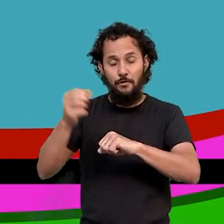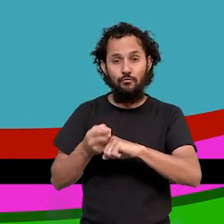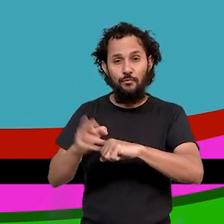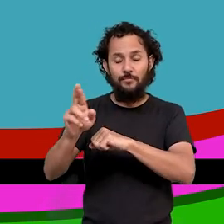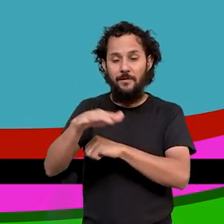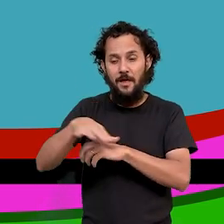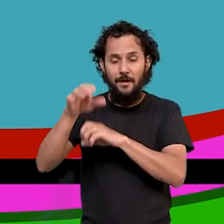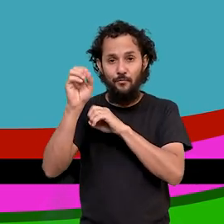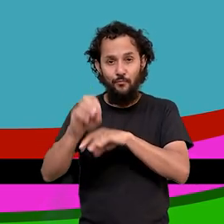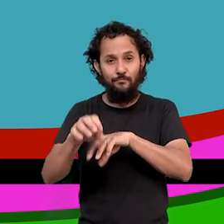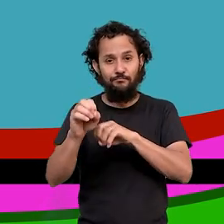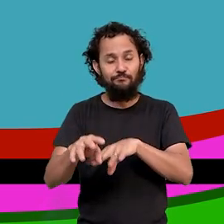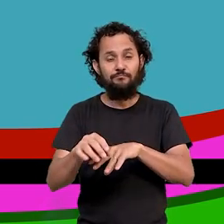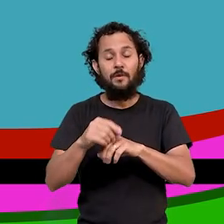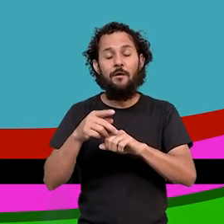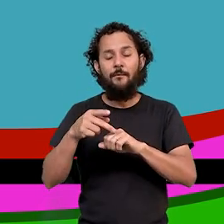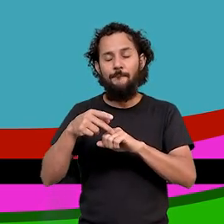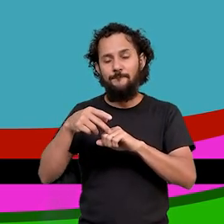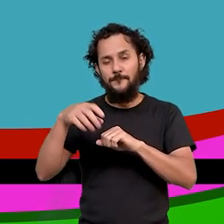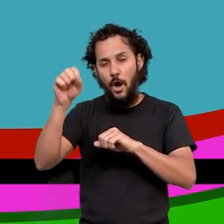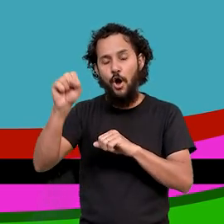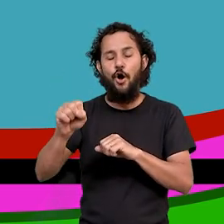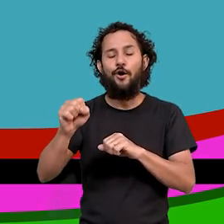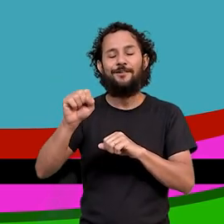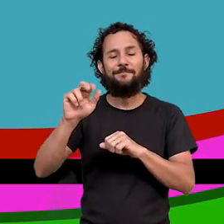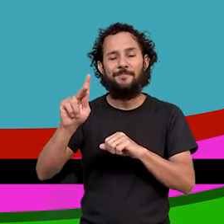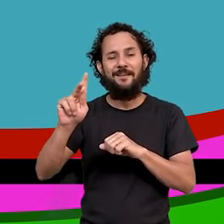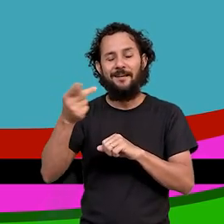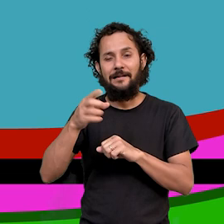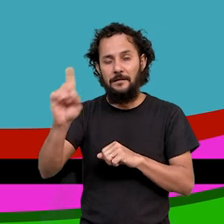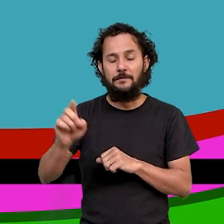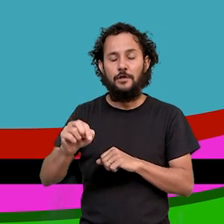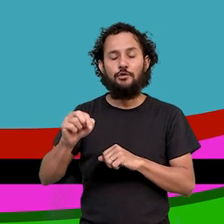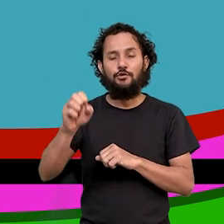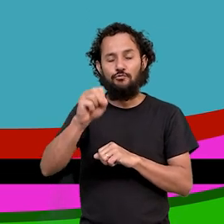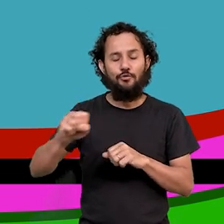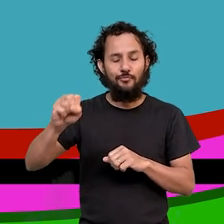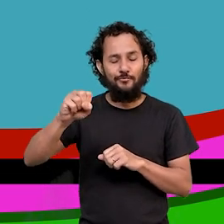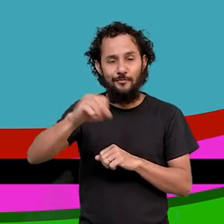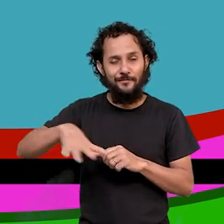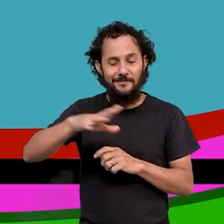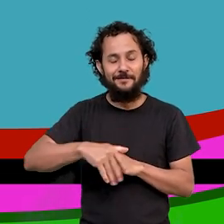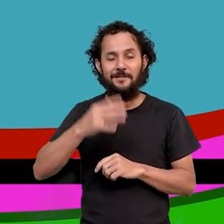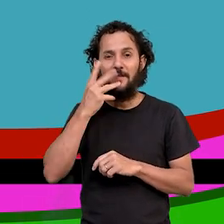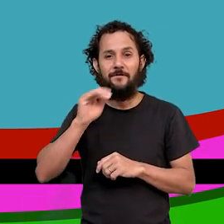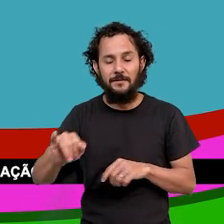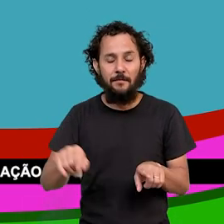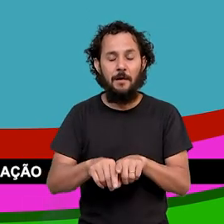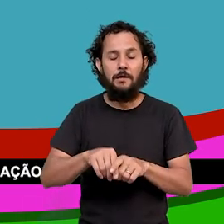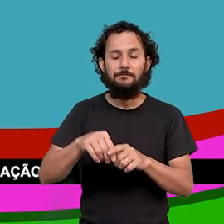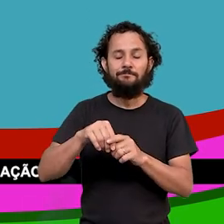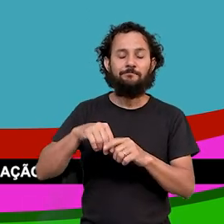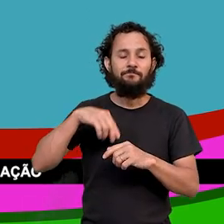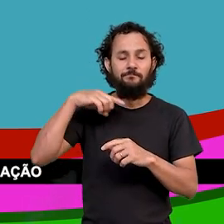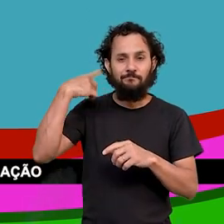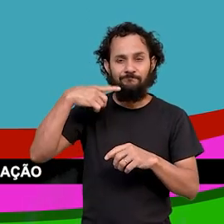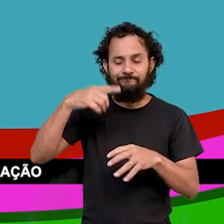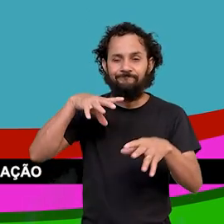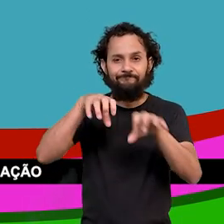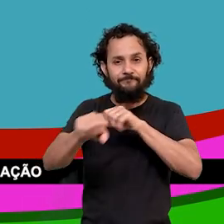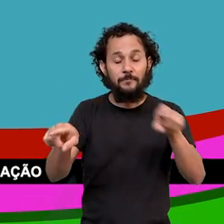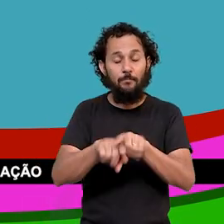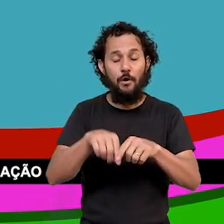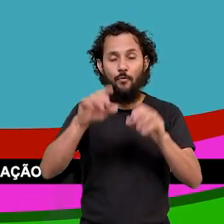e doutora em educação, pós-doutora na área da sociologia da infância e bacharel em direito. Coordenou cursos